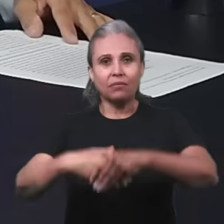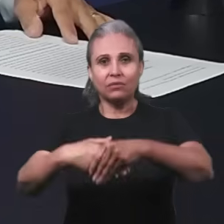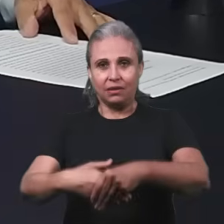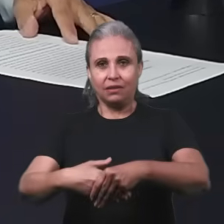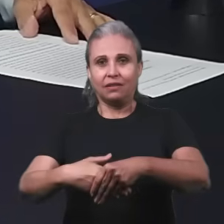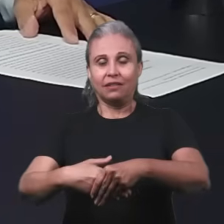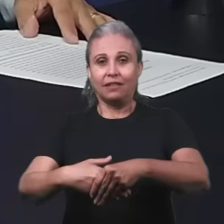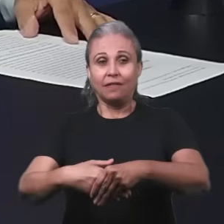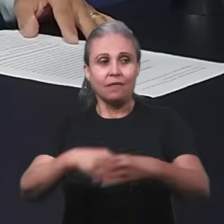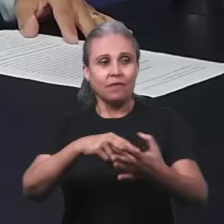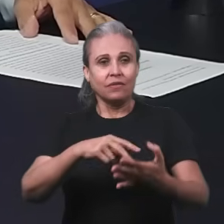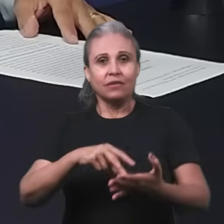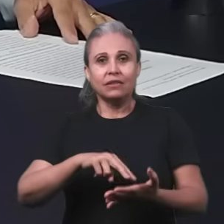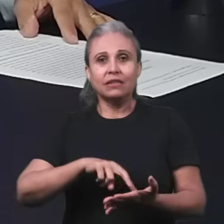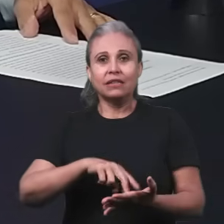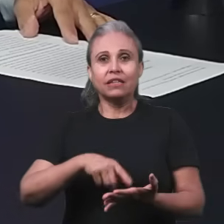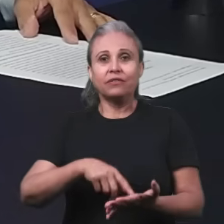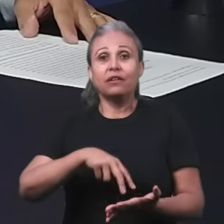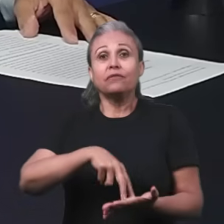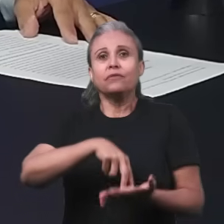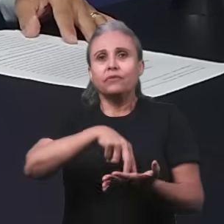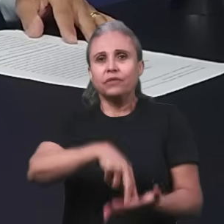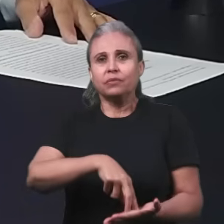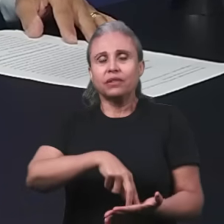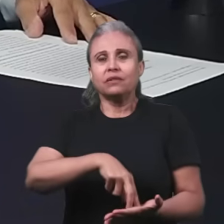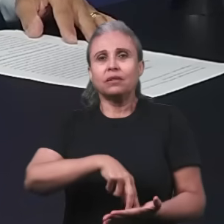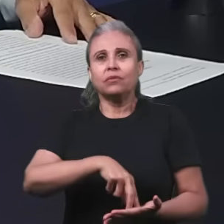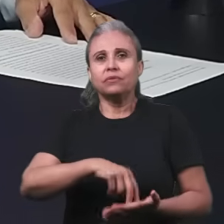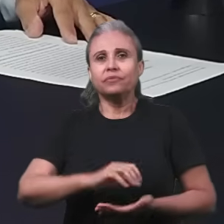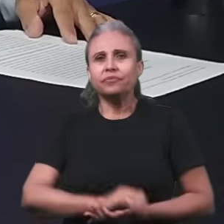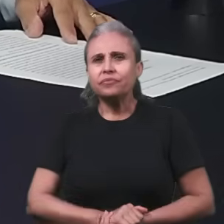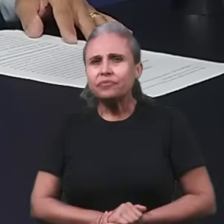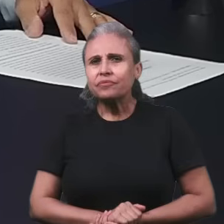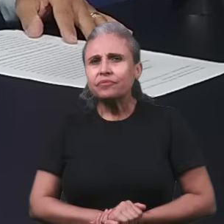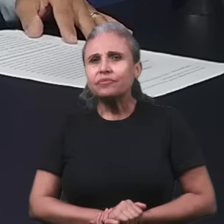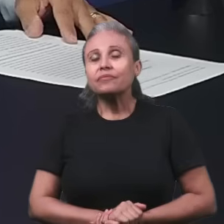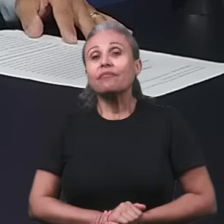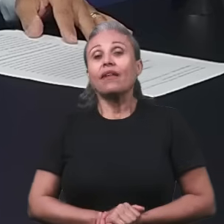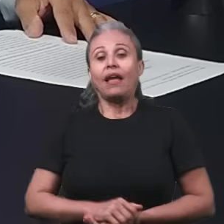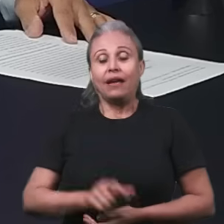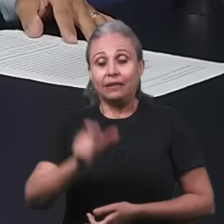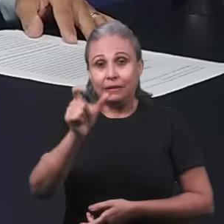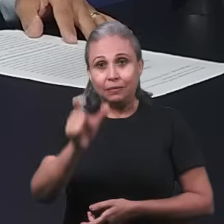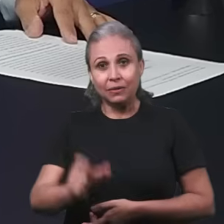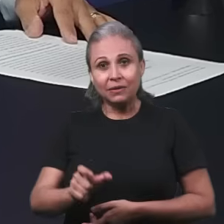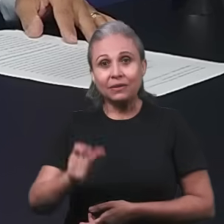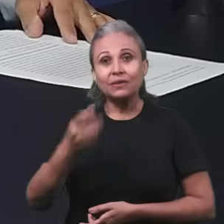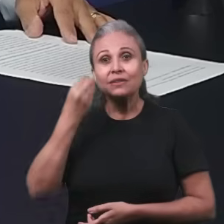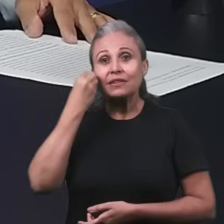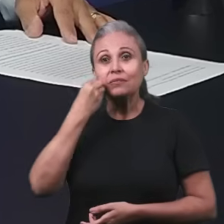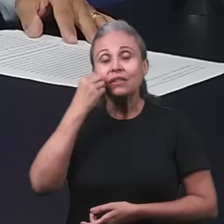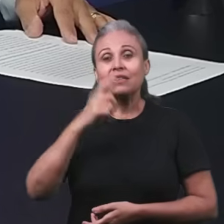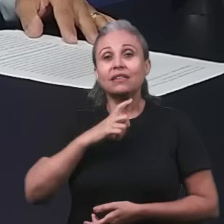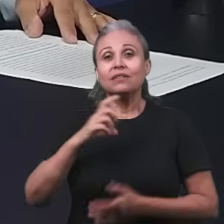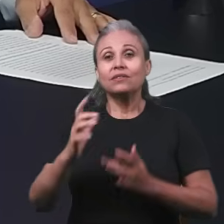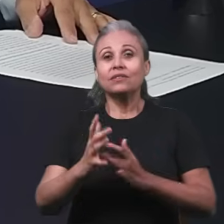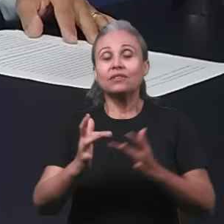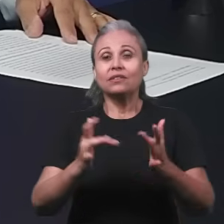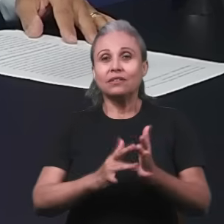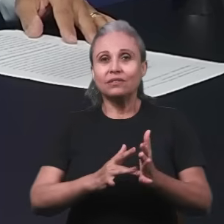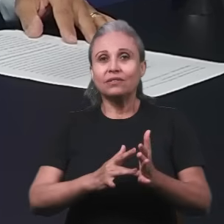o firmar, é o acolher, é dar amparo, né? Então, aquele que tem uma experiência com o Senhor Jesus,